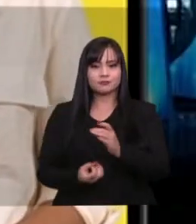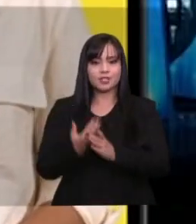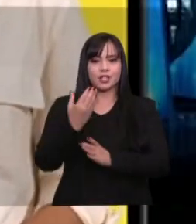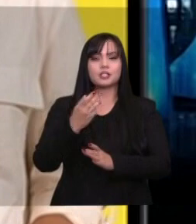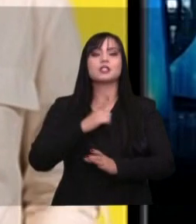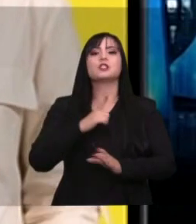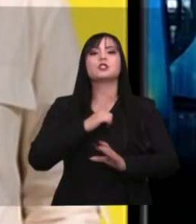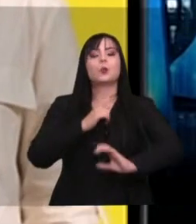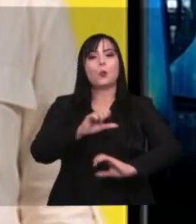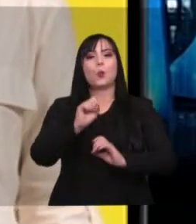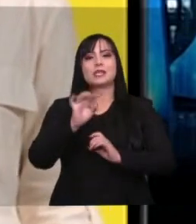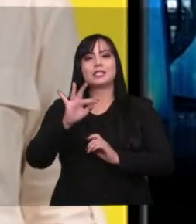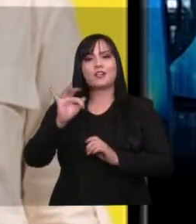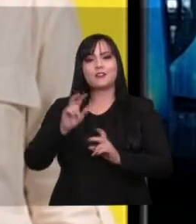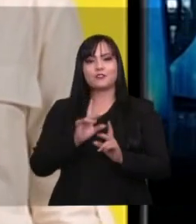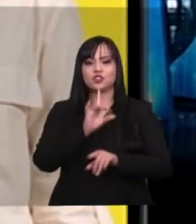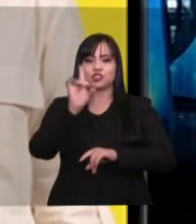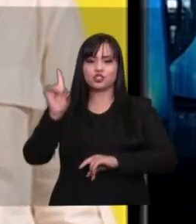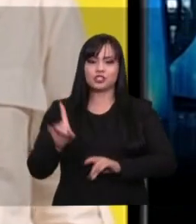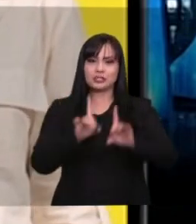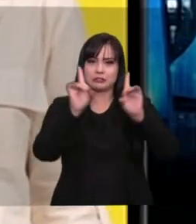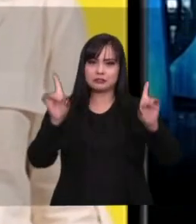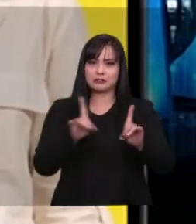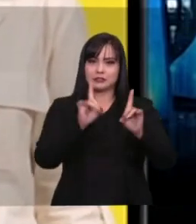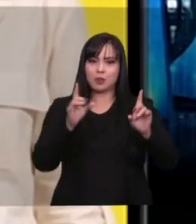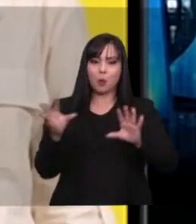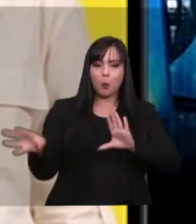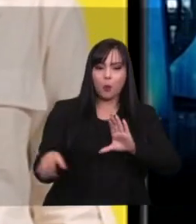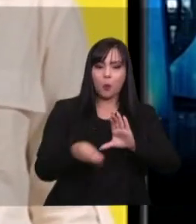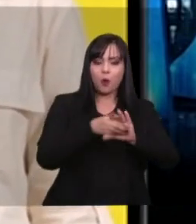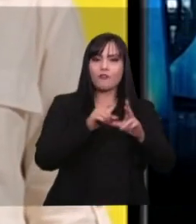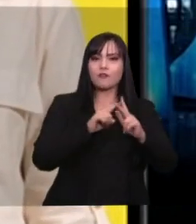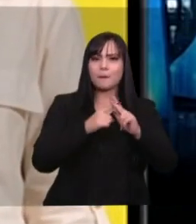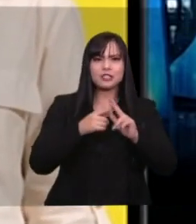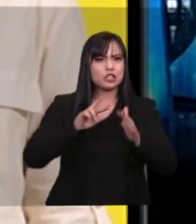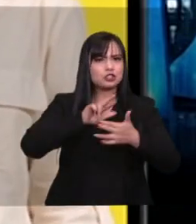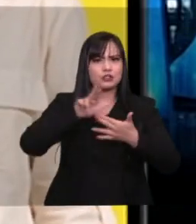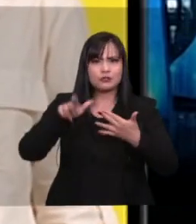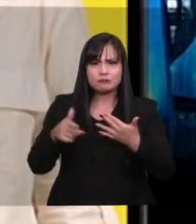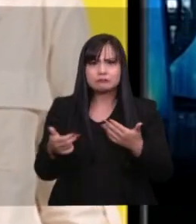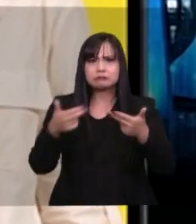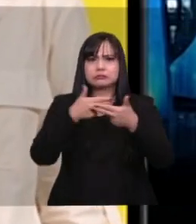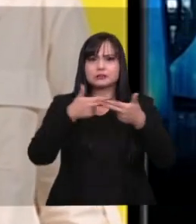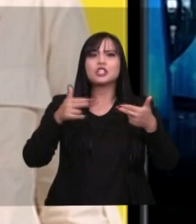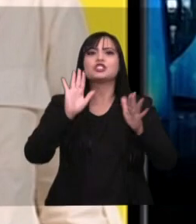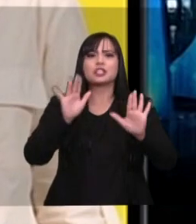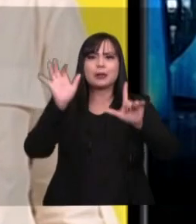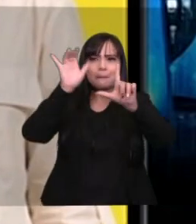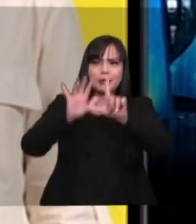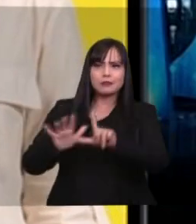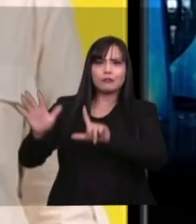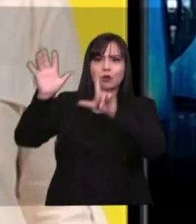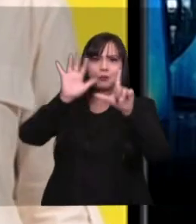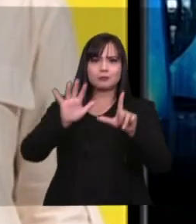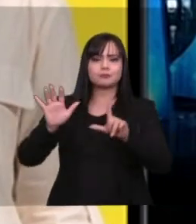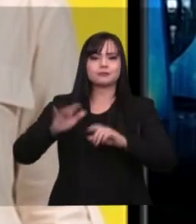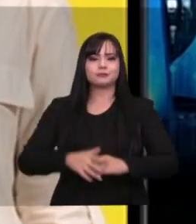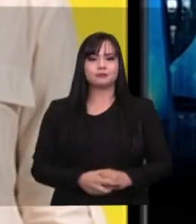no STF digital o que permite a integração da ferramenta com diversas funcionalidades já construídas na plataforma